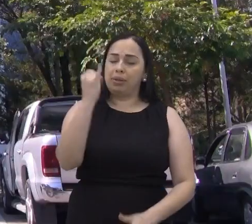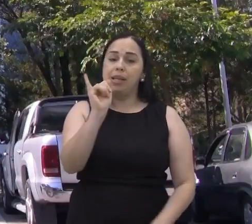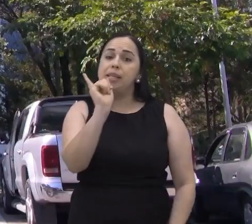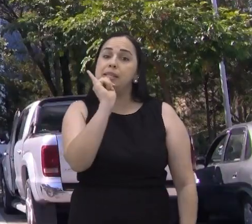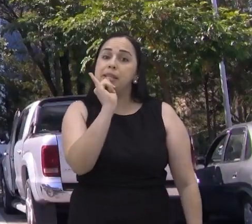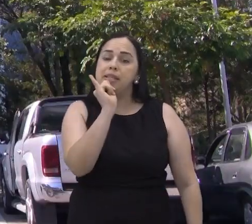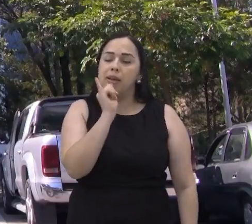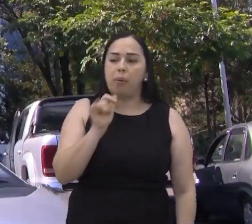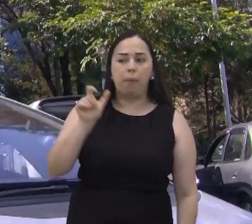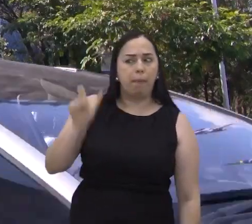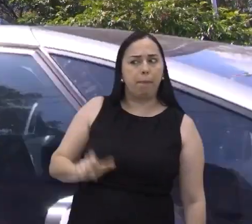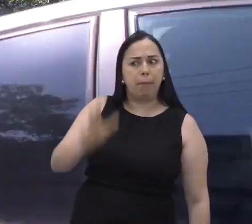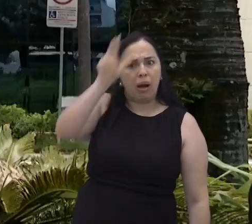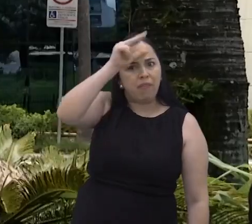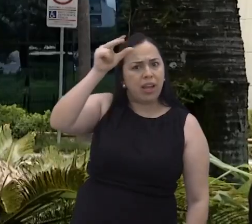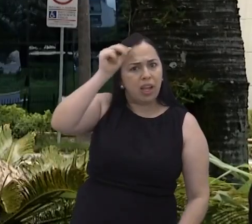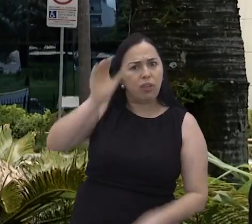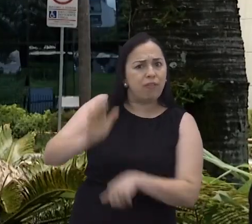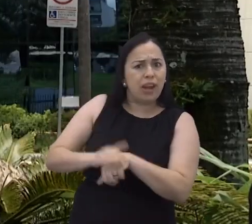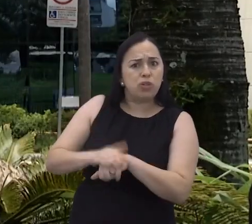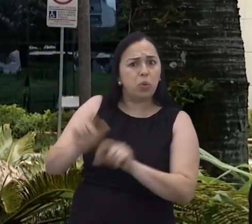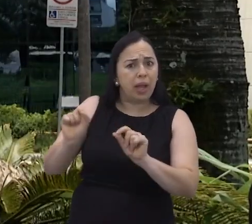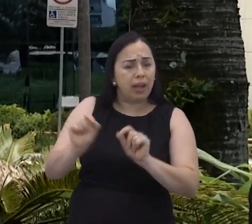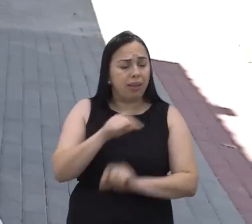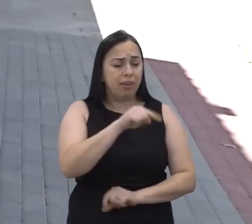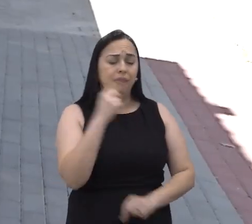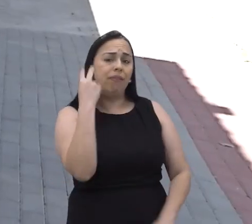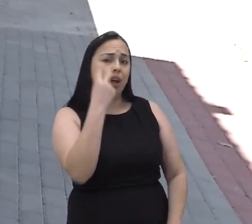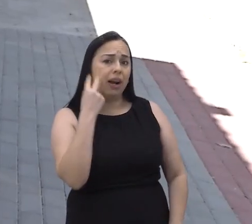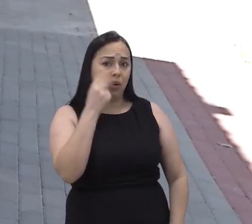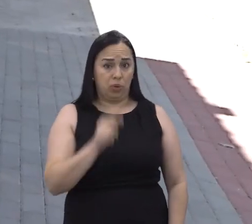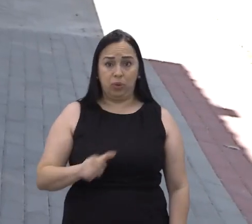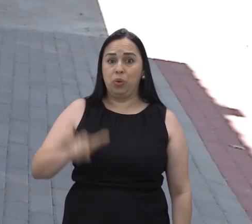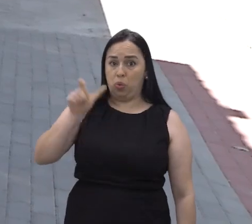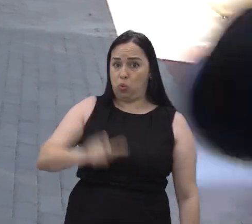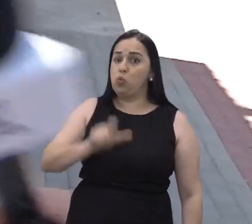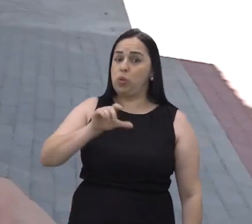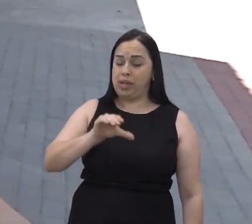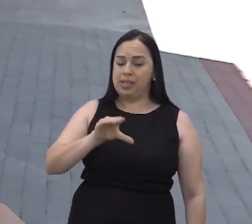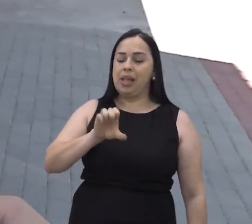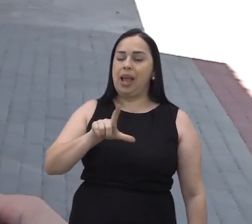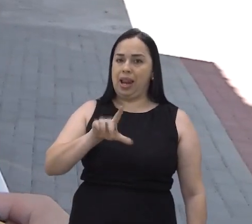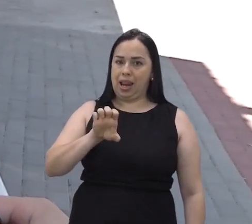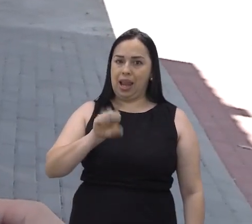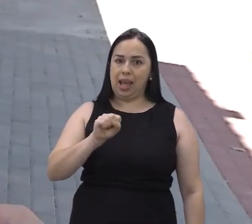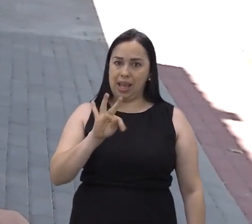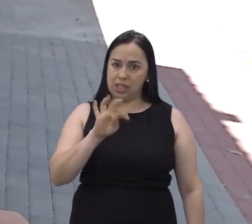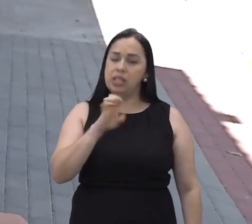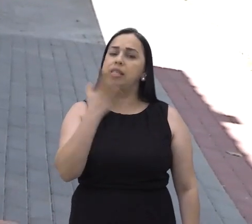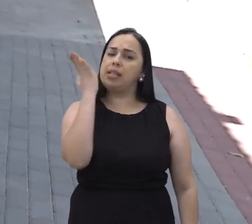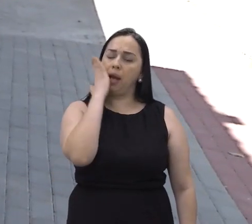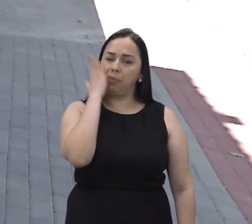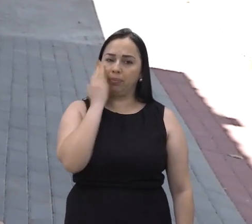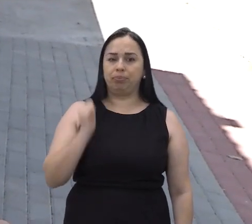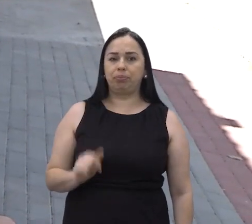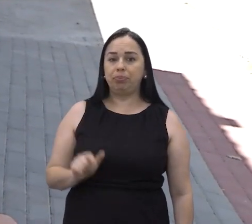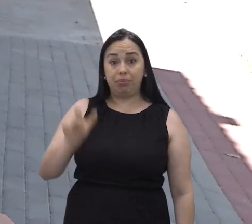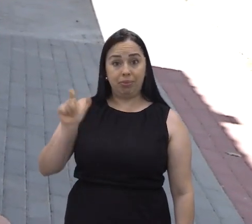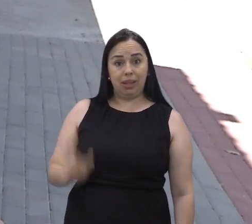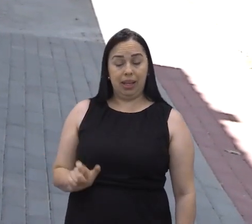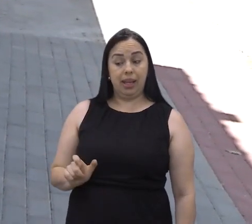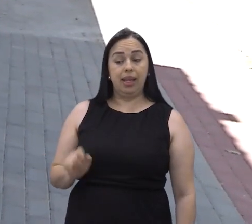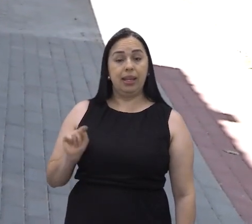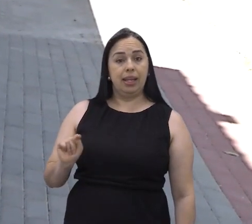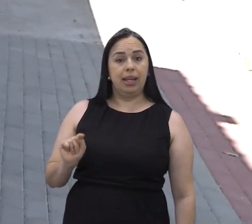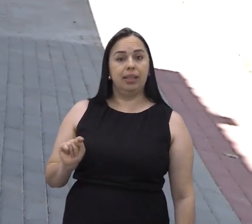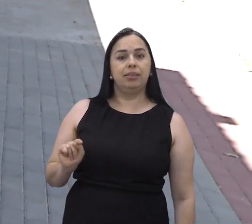Por exemplo, o que faz um prefeito e um vereador, o Celeste sabe bem. Na minha opinião, o prefeito, primeiramente, ele